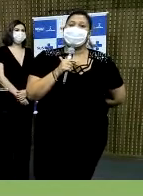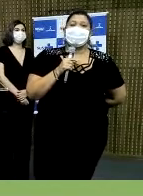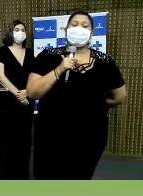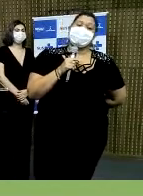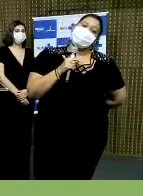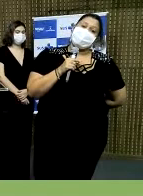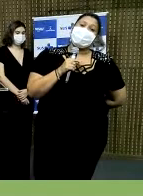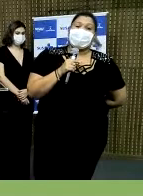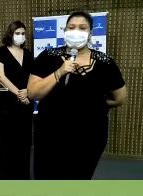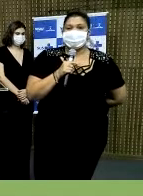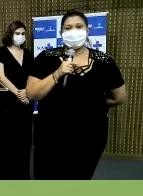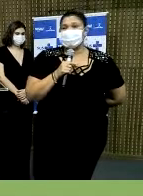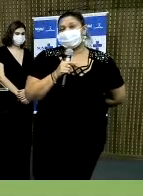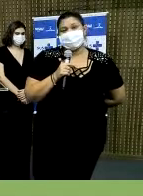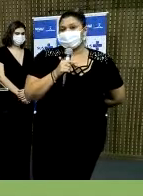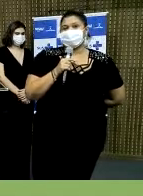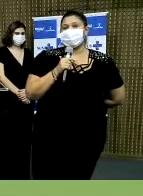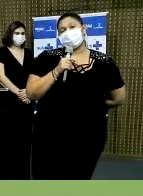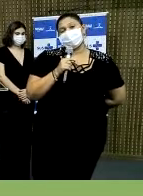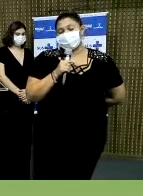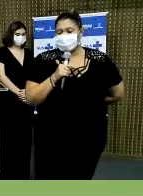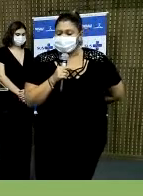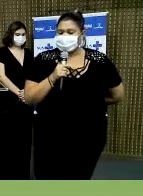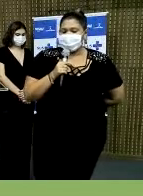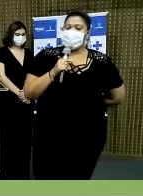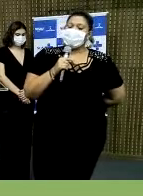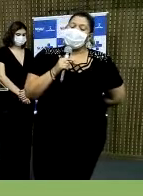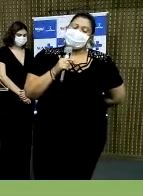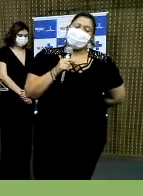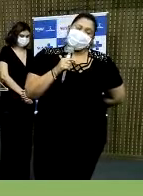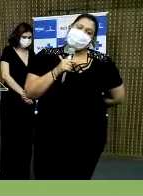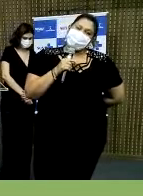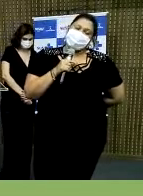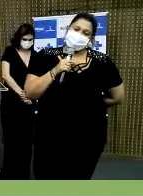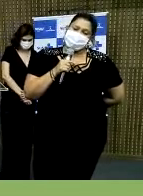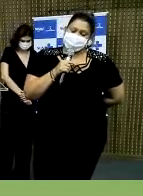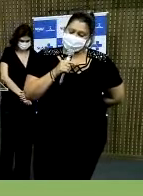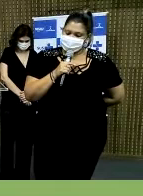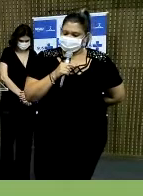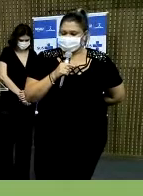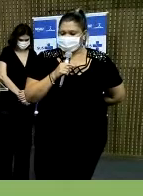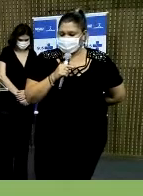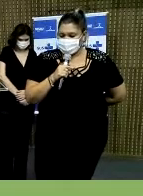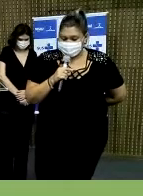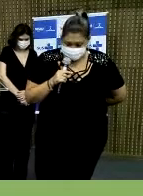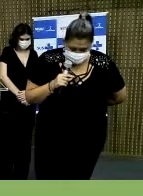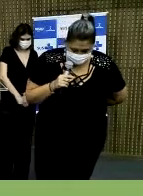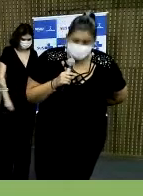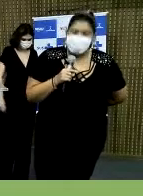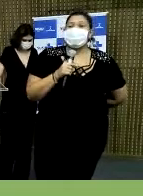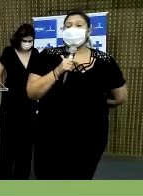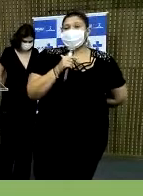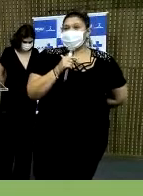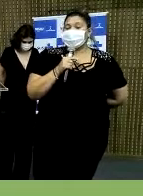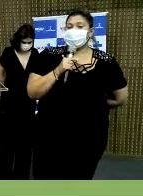então, às vezes passava de 3 dias, passava de 4 dias, e aí gerava um pouco de satisfação.